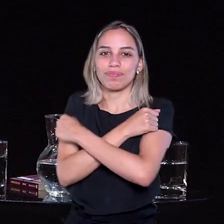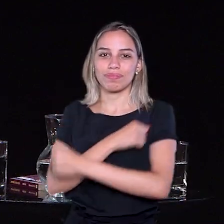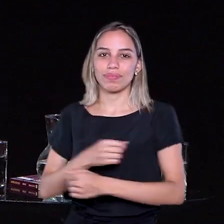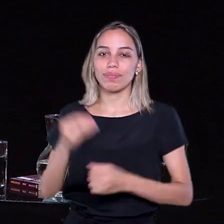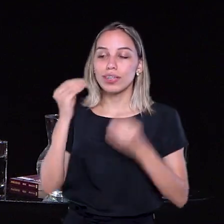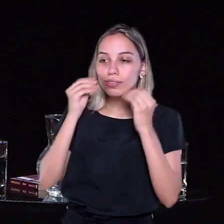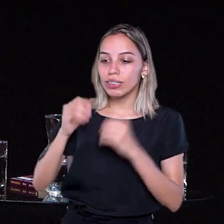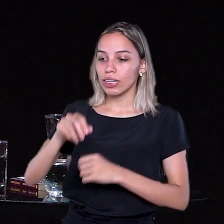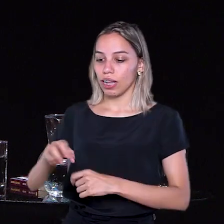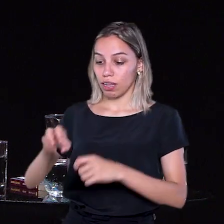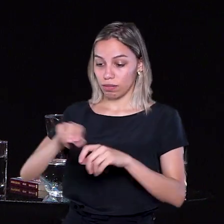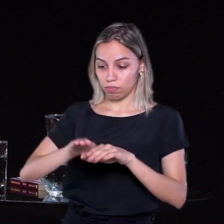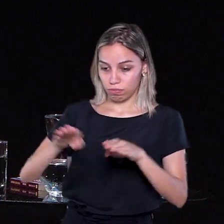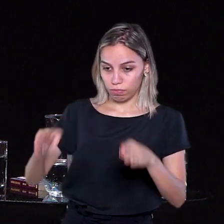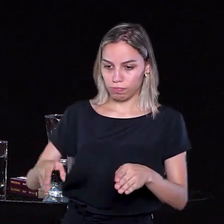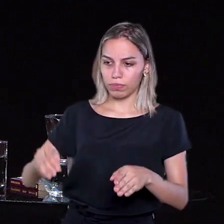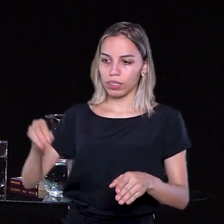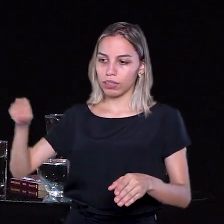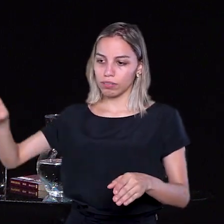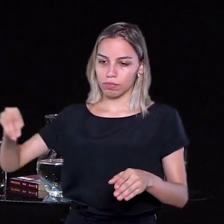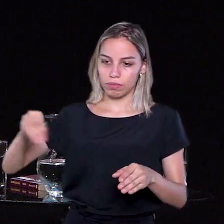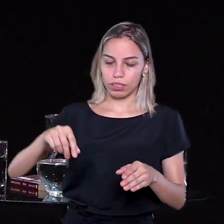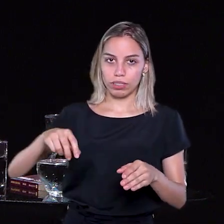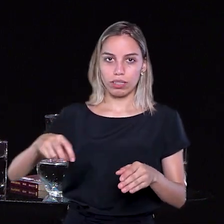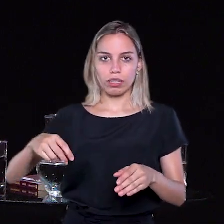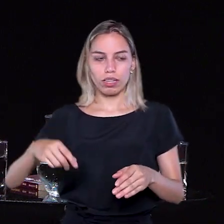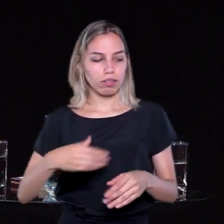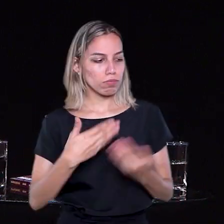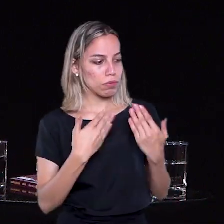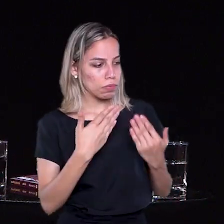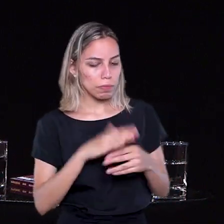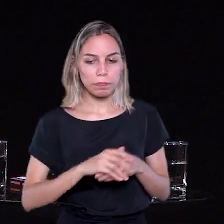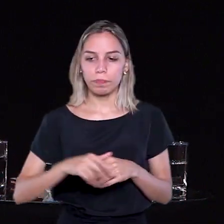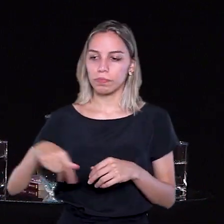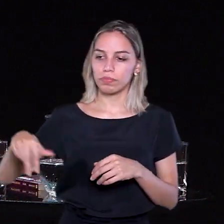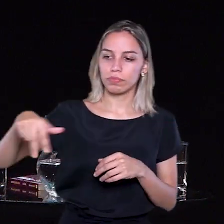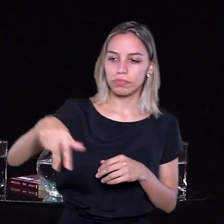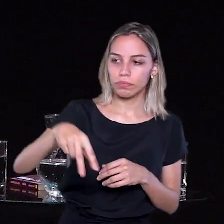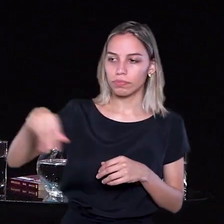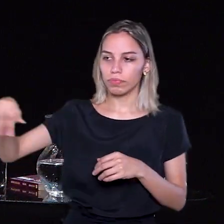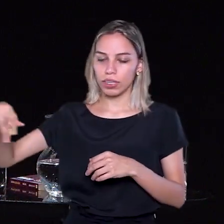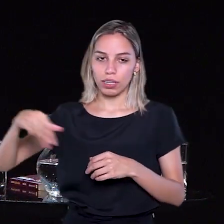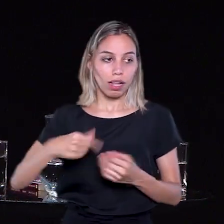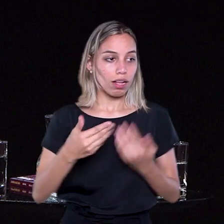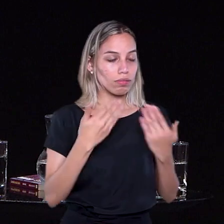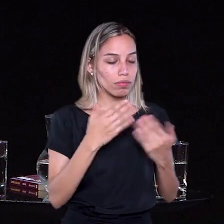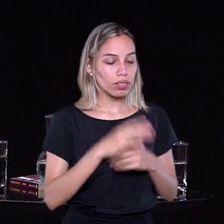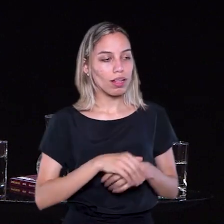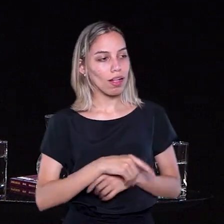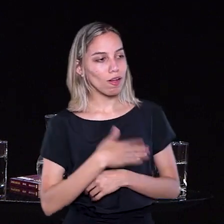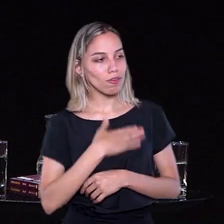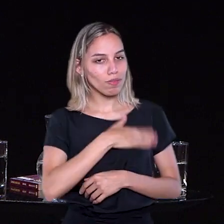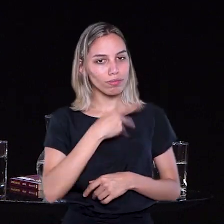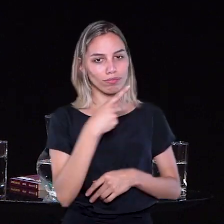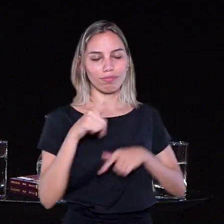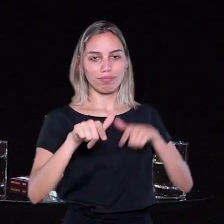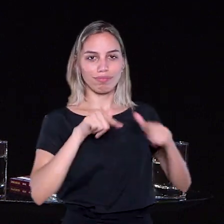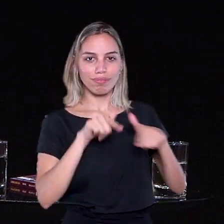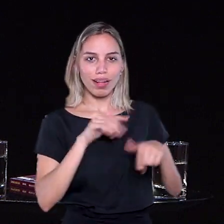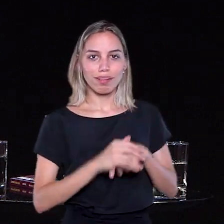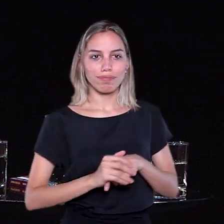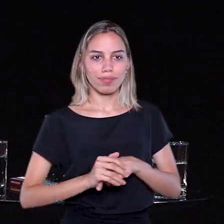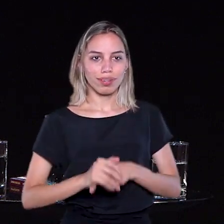Entre um atendimento de uma mesa e outra, ele vinha falar comigo, falar sobre o meu trabalho, sobre a admiração que ele tinha ao meu trabalho, na Promotoria de Combate ao Racismo de